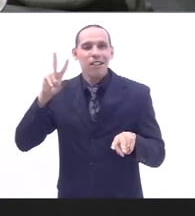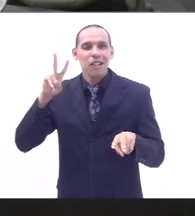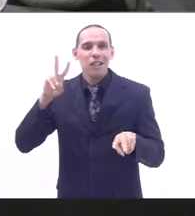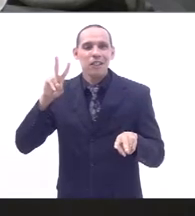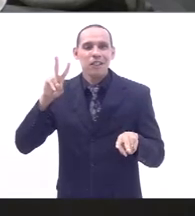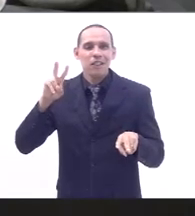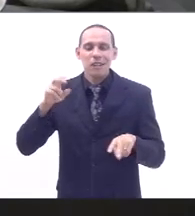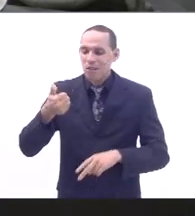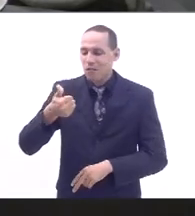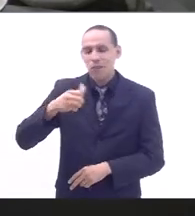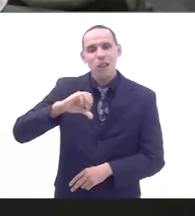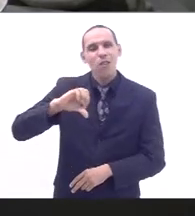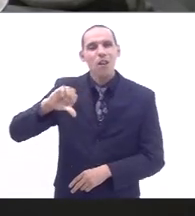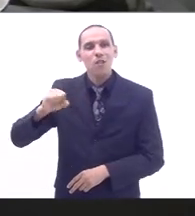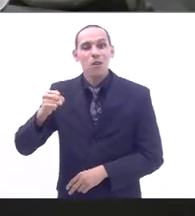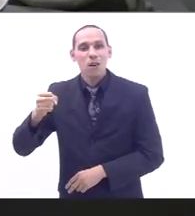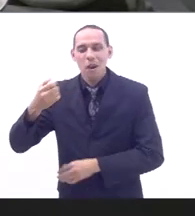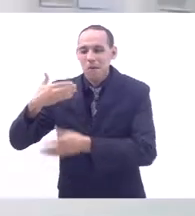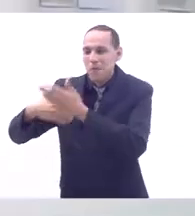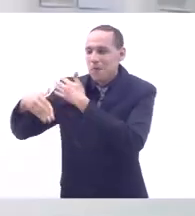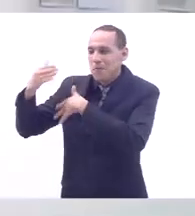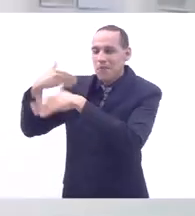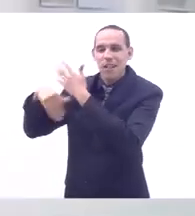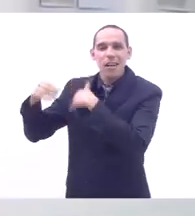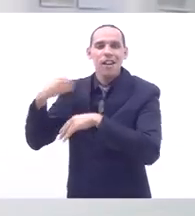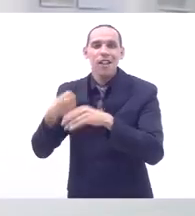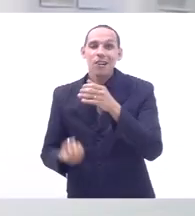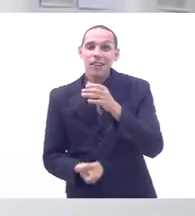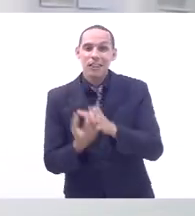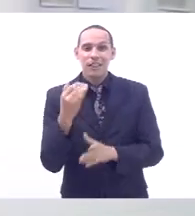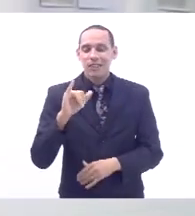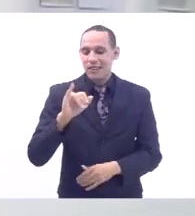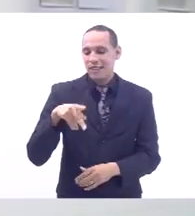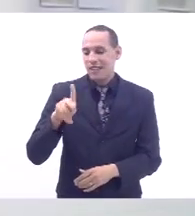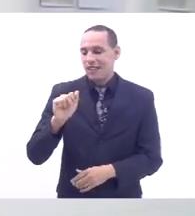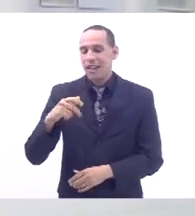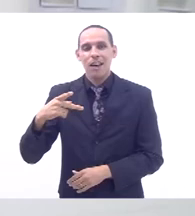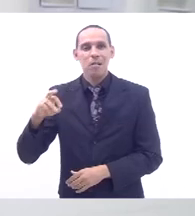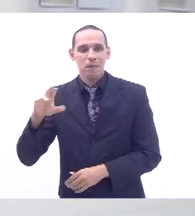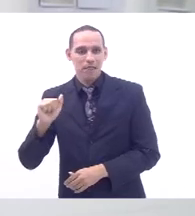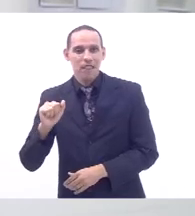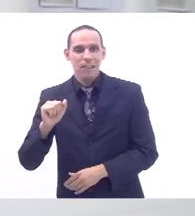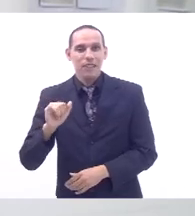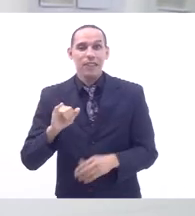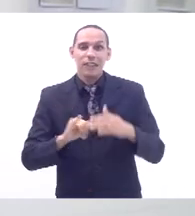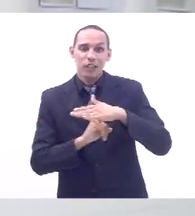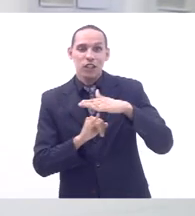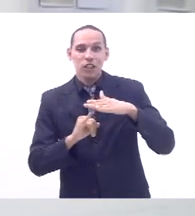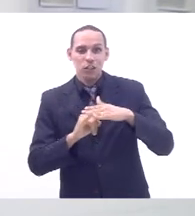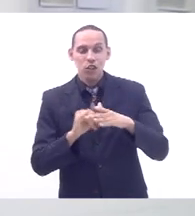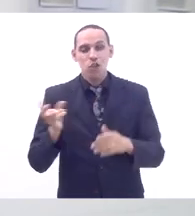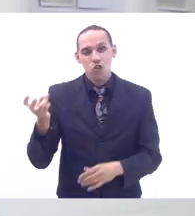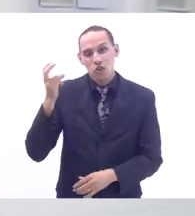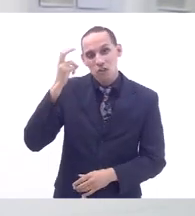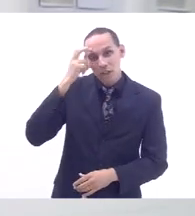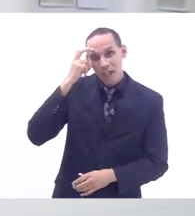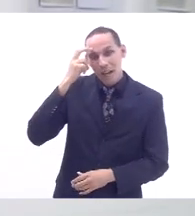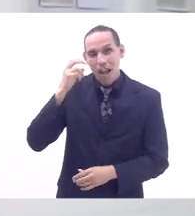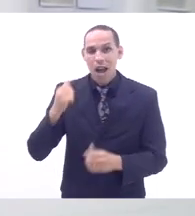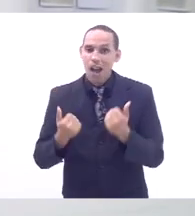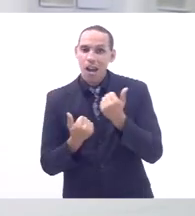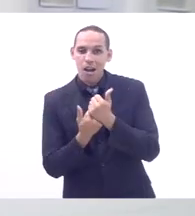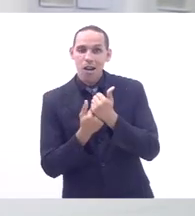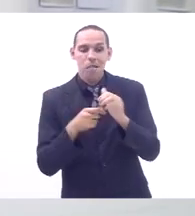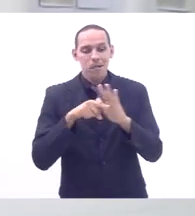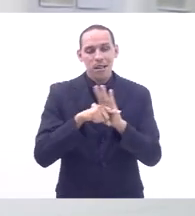de 1998, quando eu criei o ICAPRA, o Instituto Cultural de Apoio e Pesquisa às Tradições Afro. E